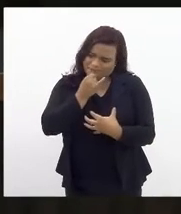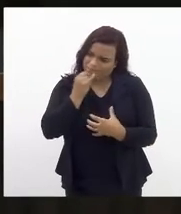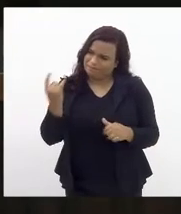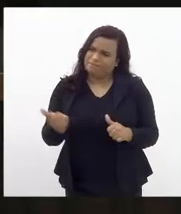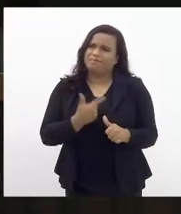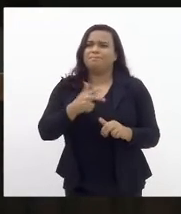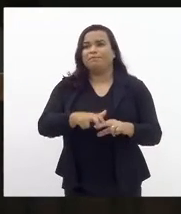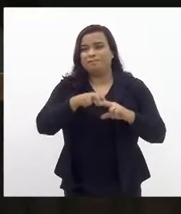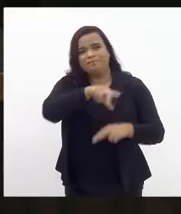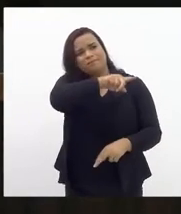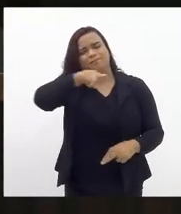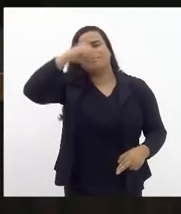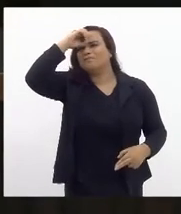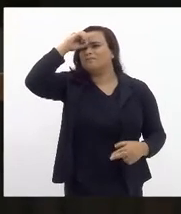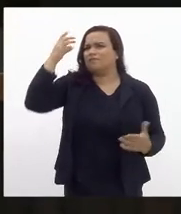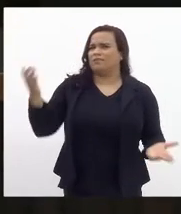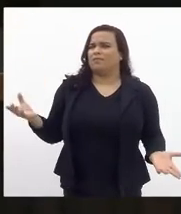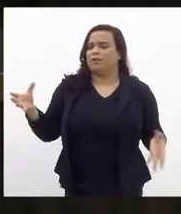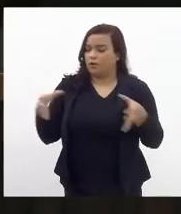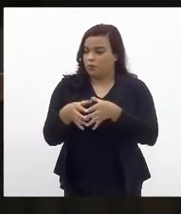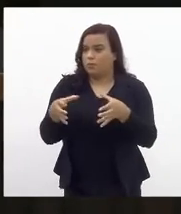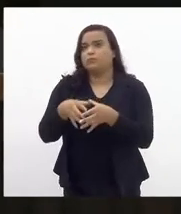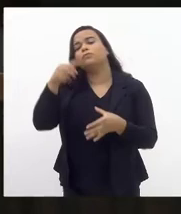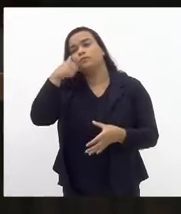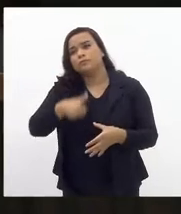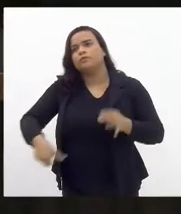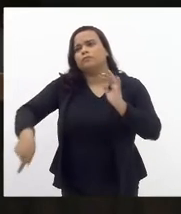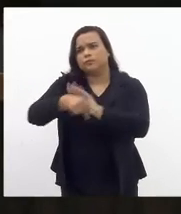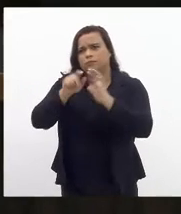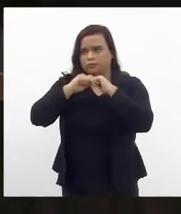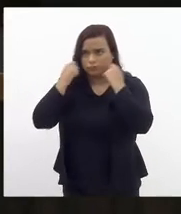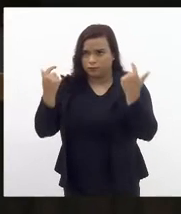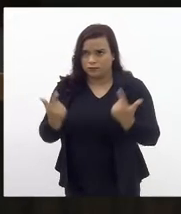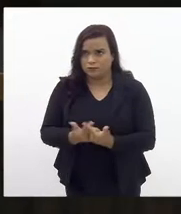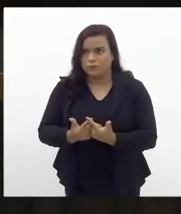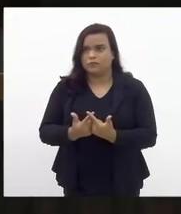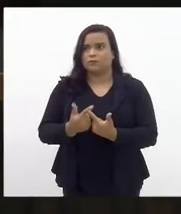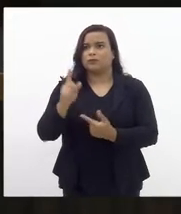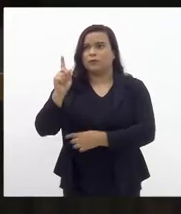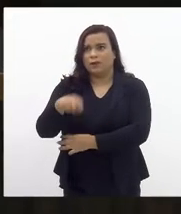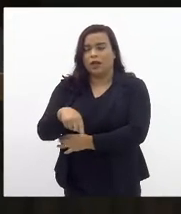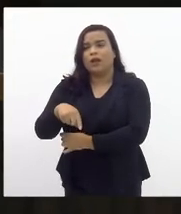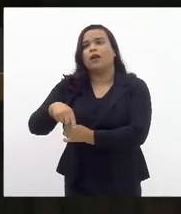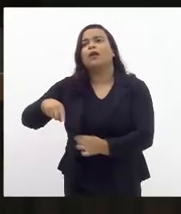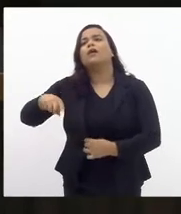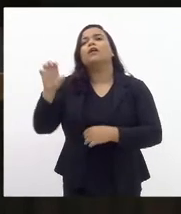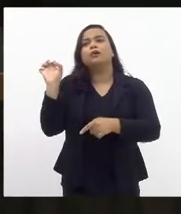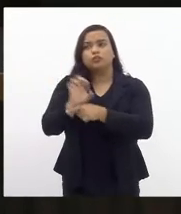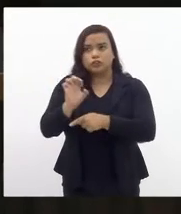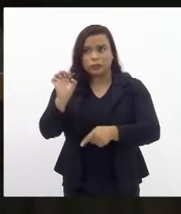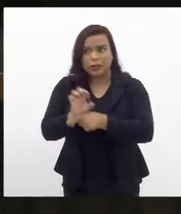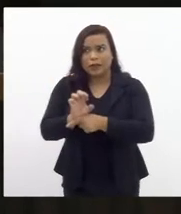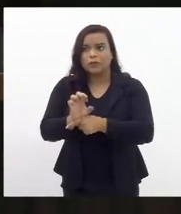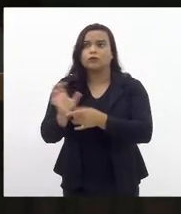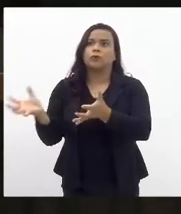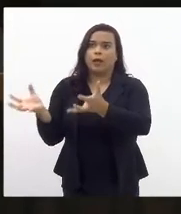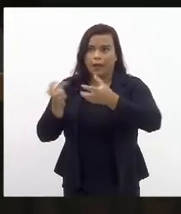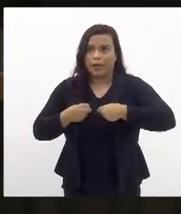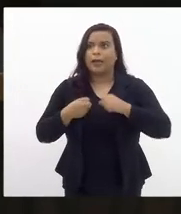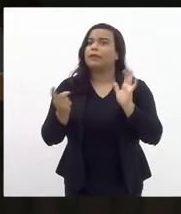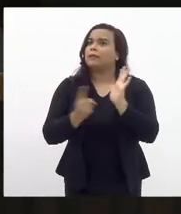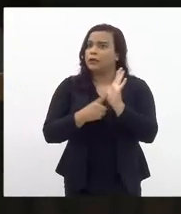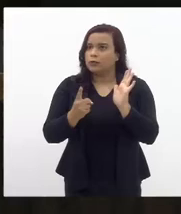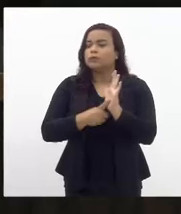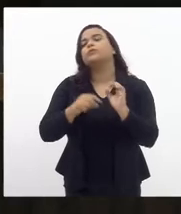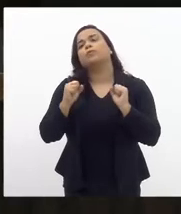pelo desconhecimento. A Comissão da Mulher da Assembleia Legislativa, que é estadual, receber qualquer denúncia, o